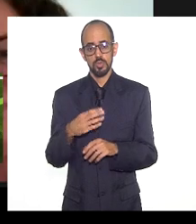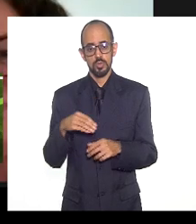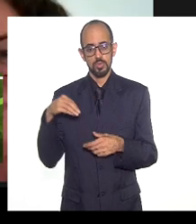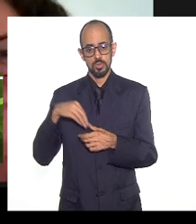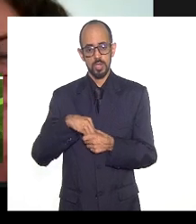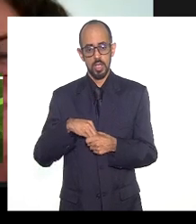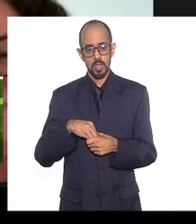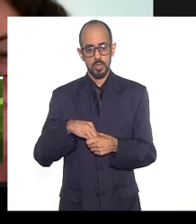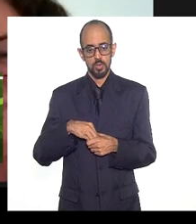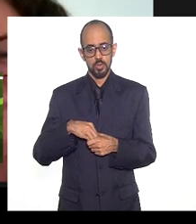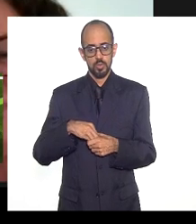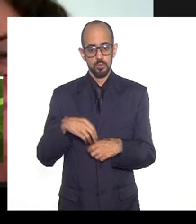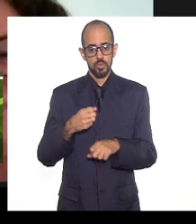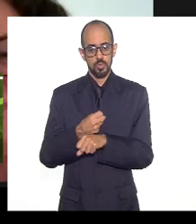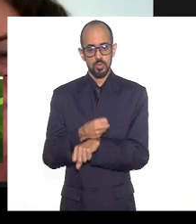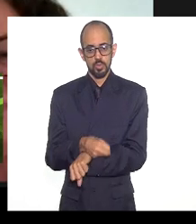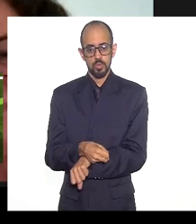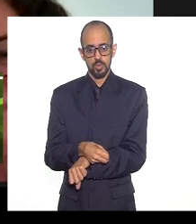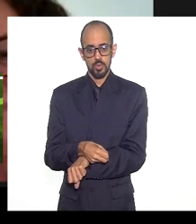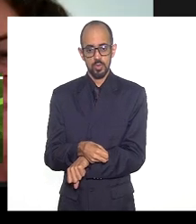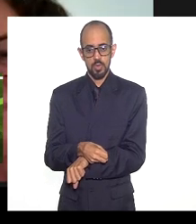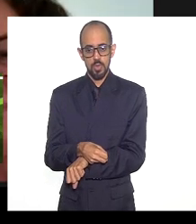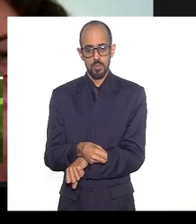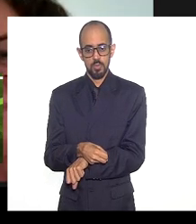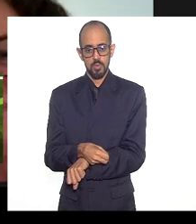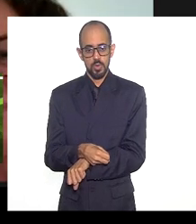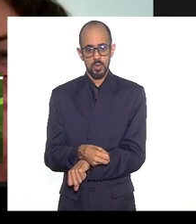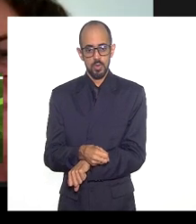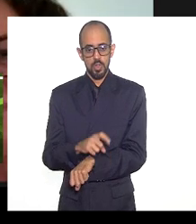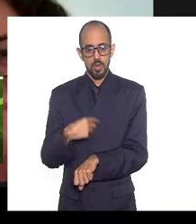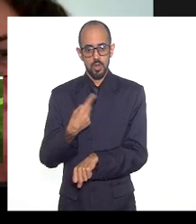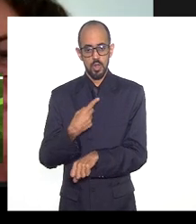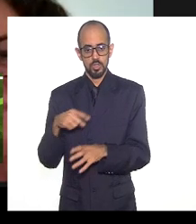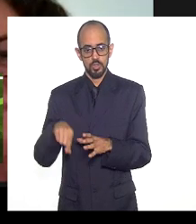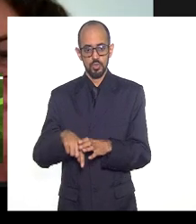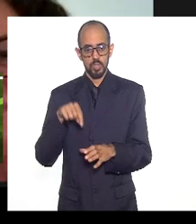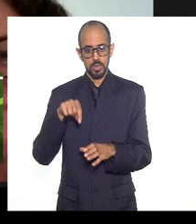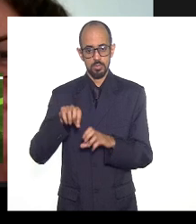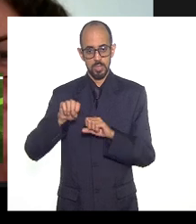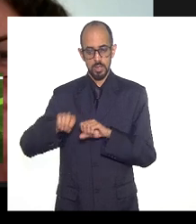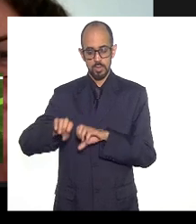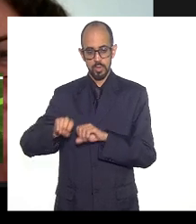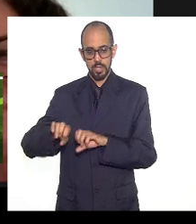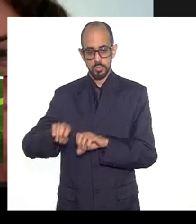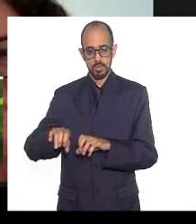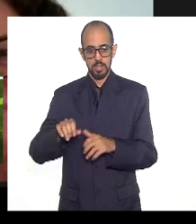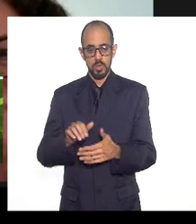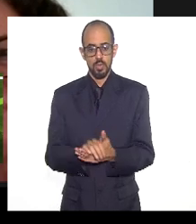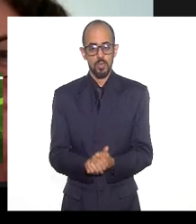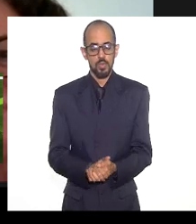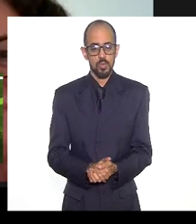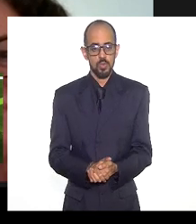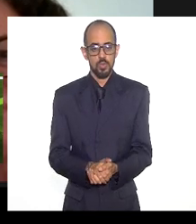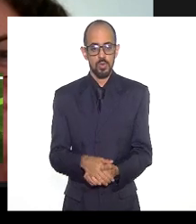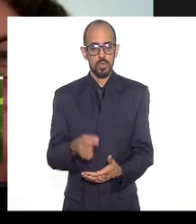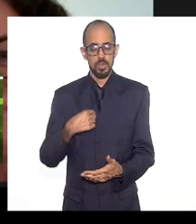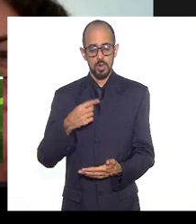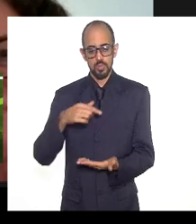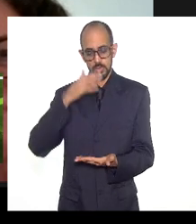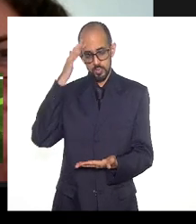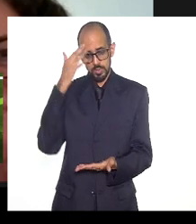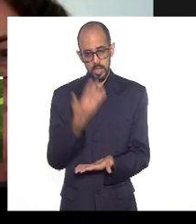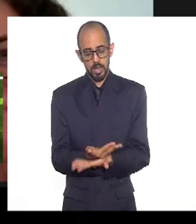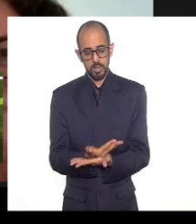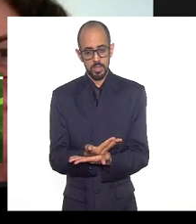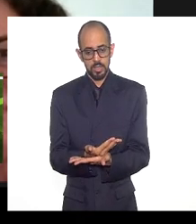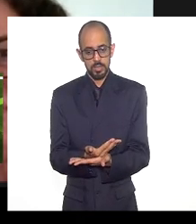Nós optamos pela educação, né? A gente acha que a educação, eu tenho certeza, né?